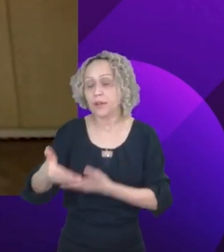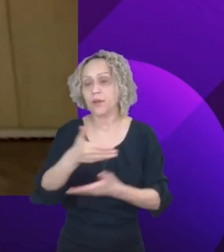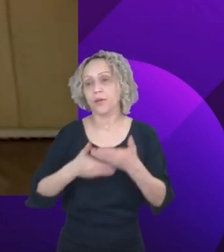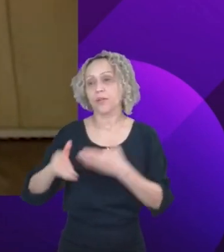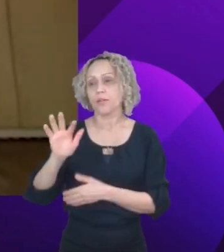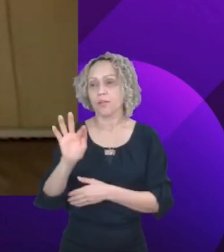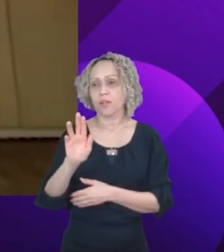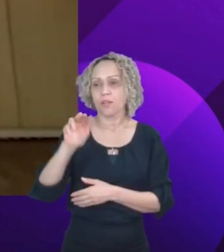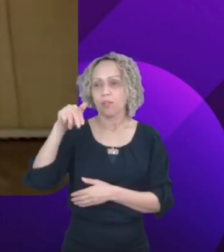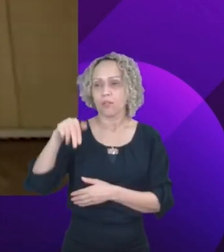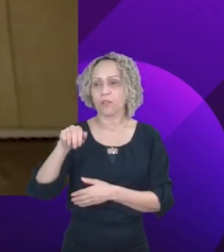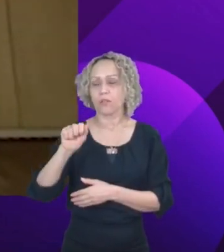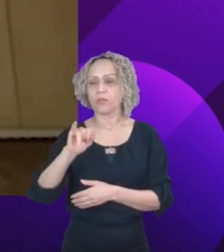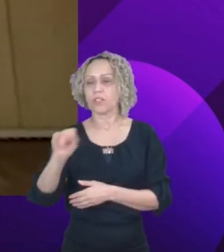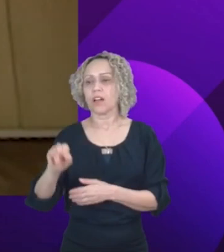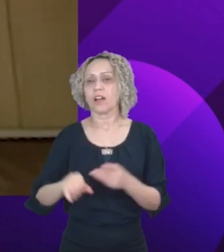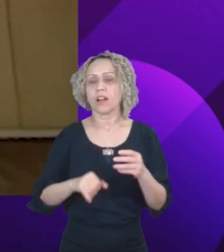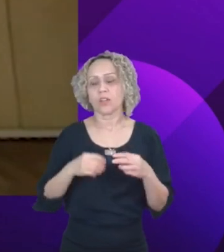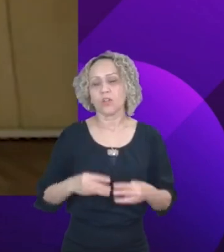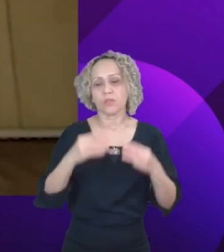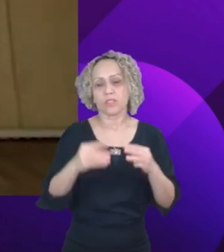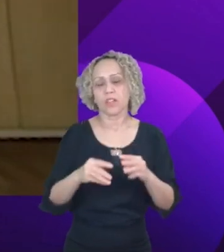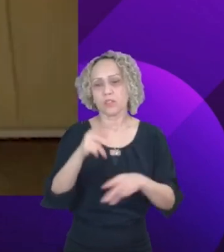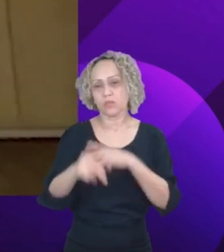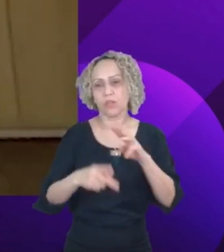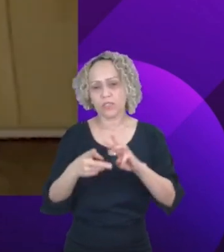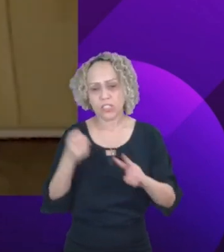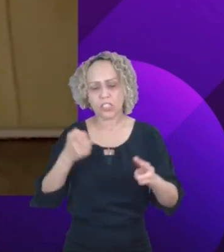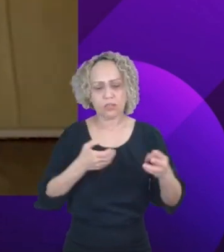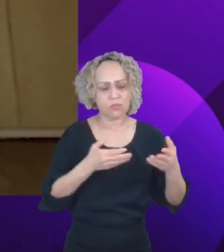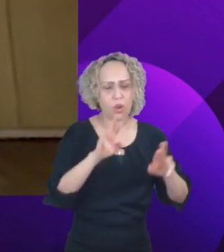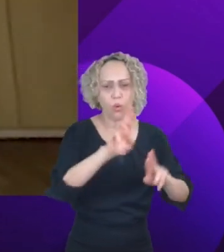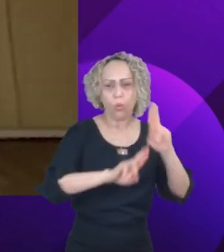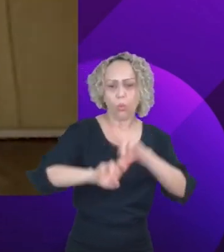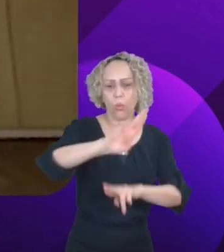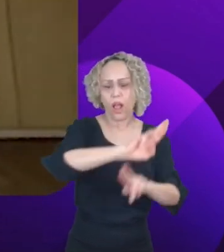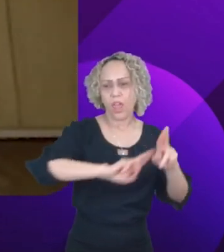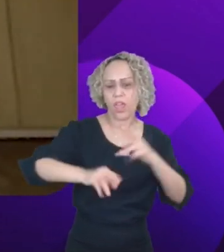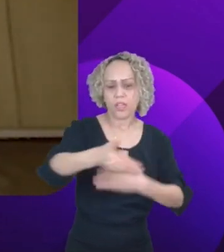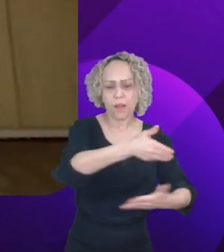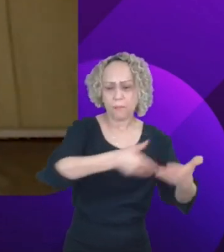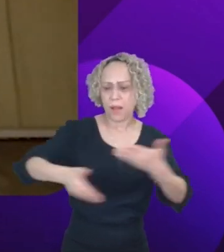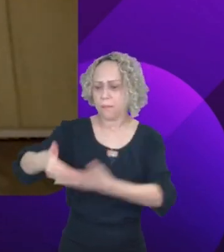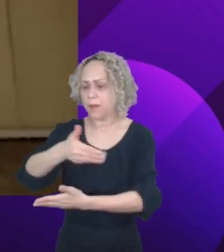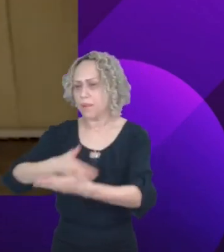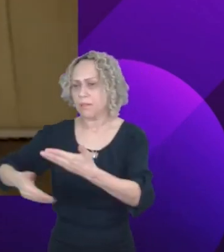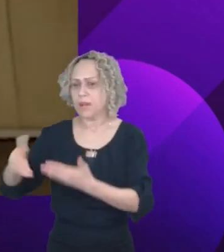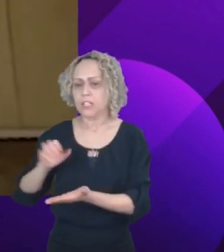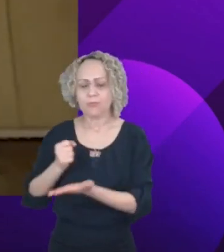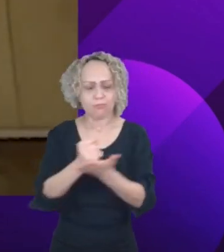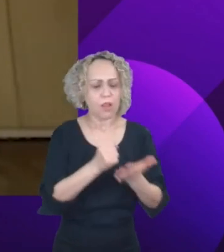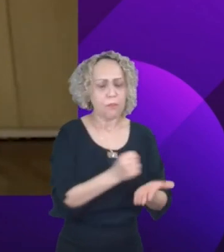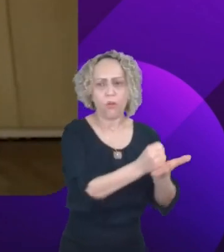própria CESAI, o Ministério dos Povos Indígenas, que são, né, as políticas indigenistas que a gente tem no Brasil e